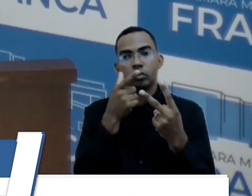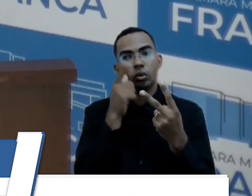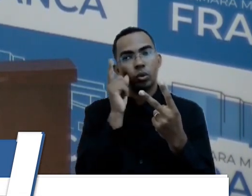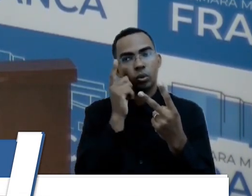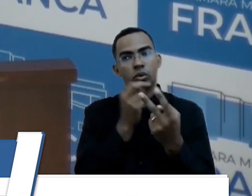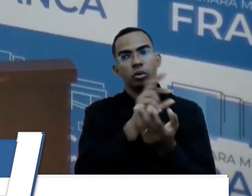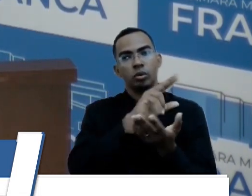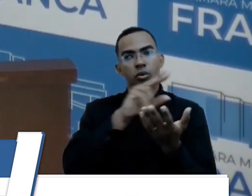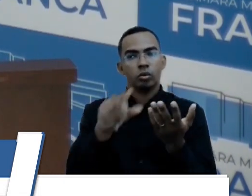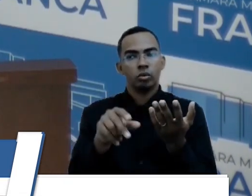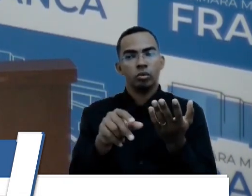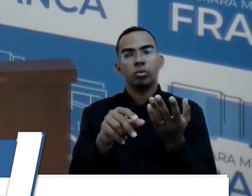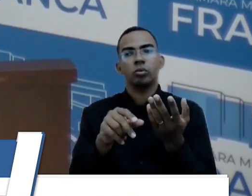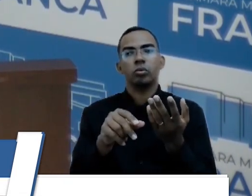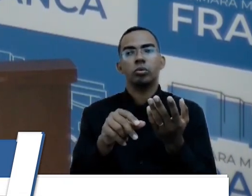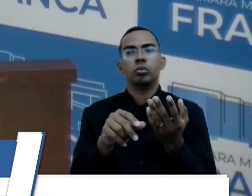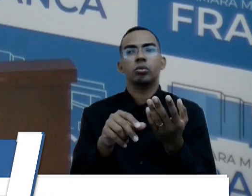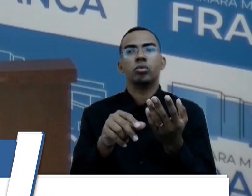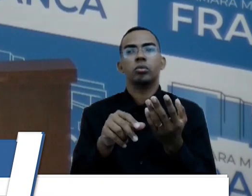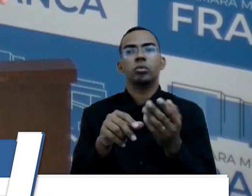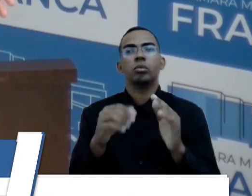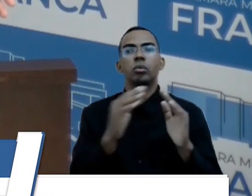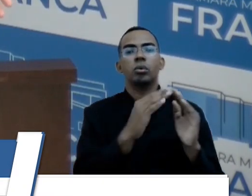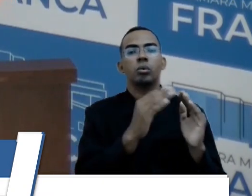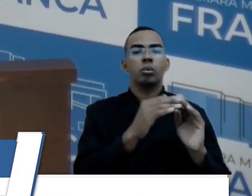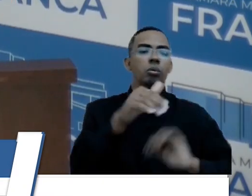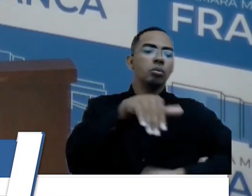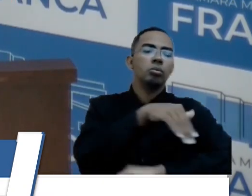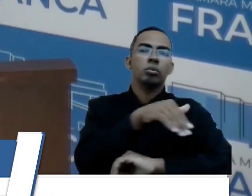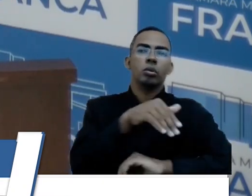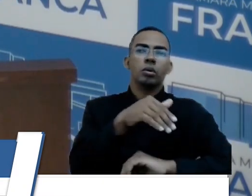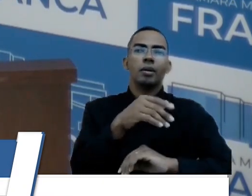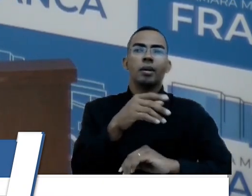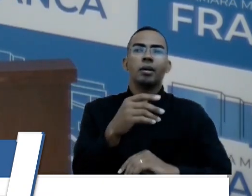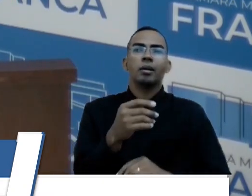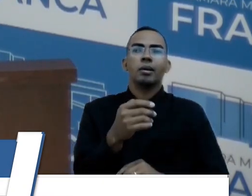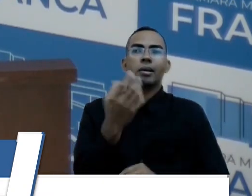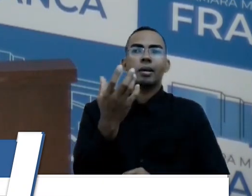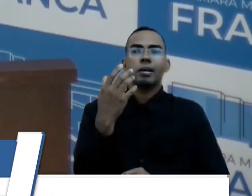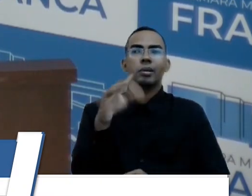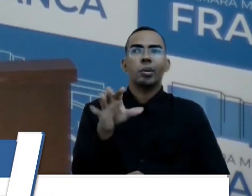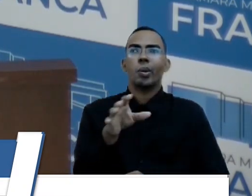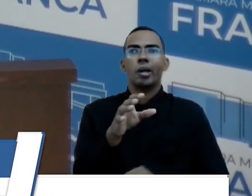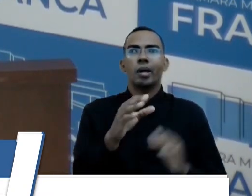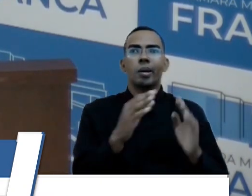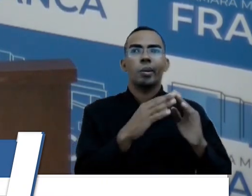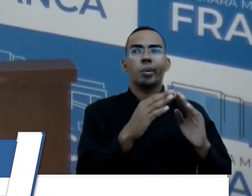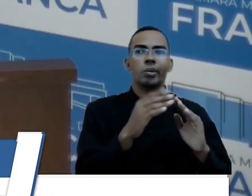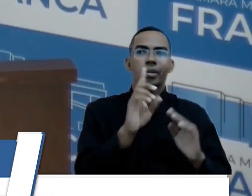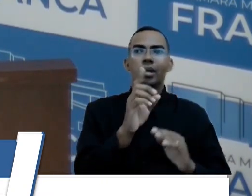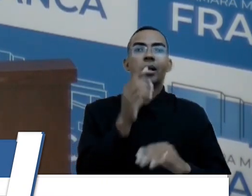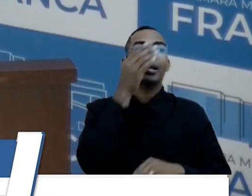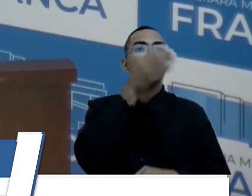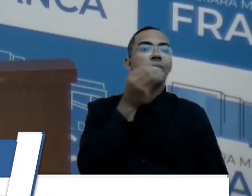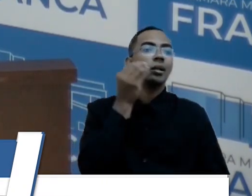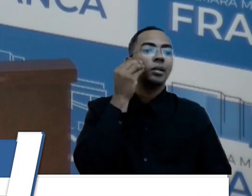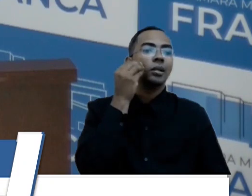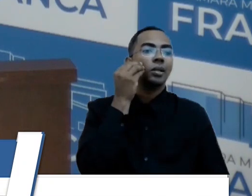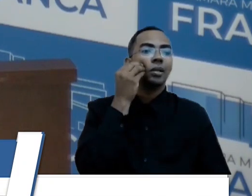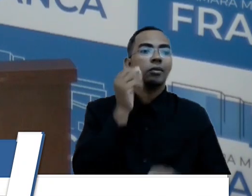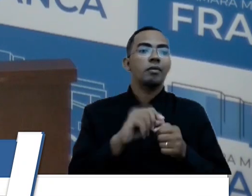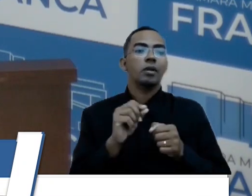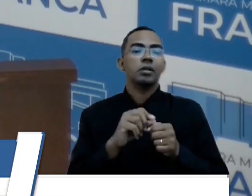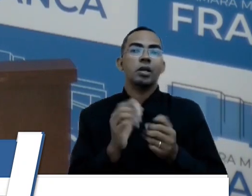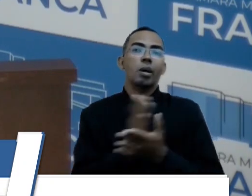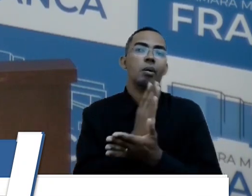de infiltrados se passando por morador de rua, e não é morador de rua, o cara está ali para praticar atos